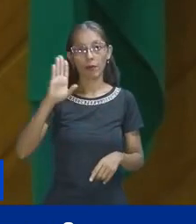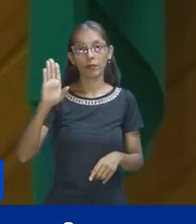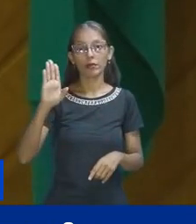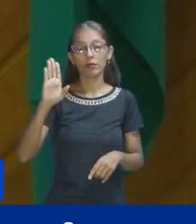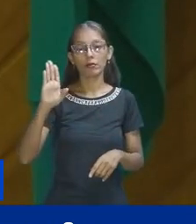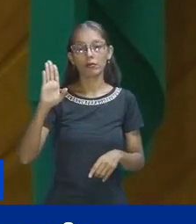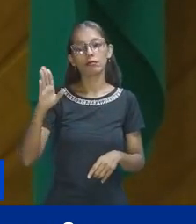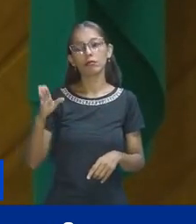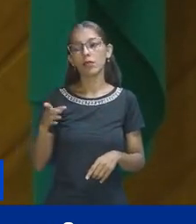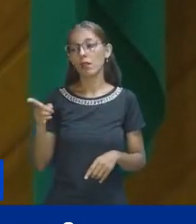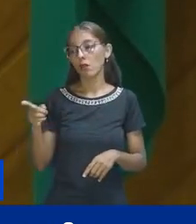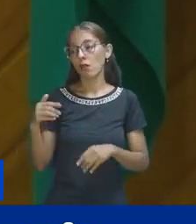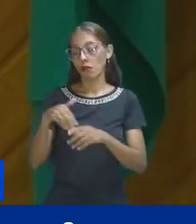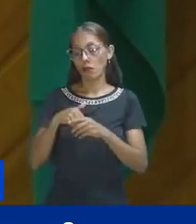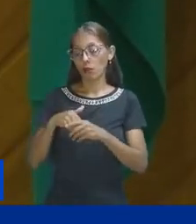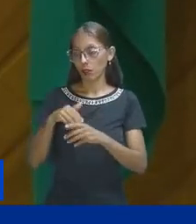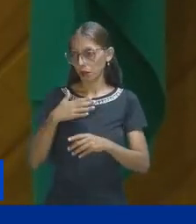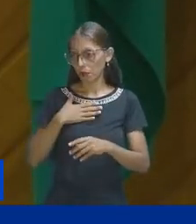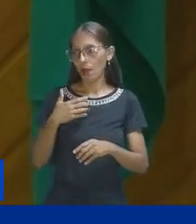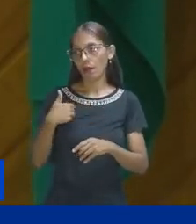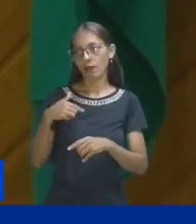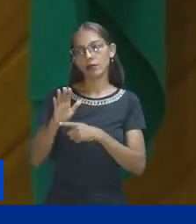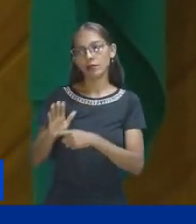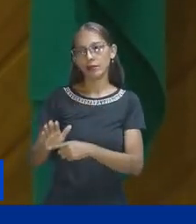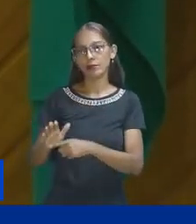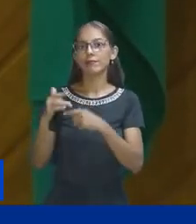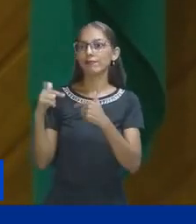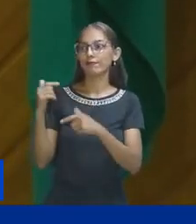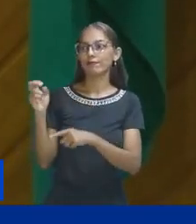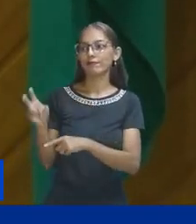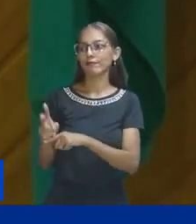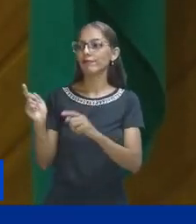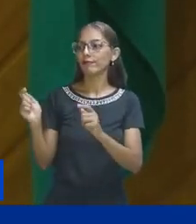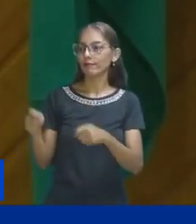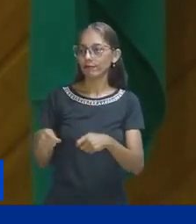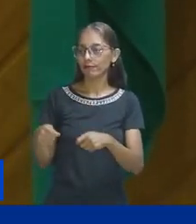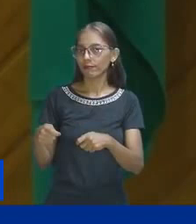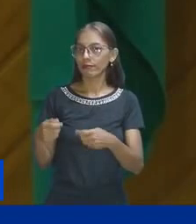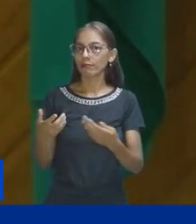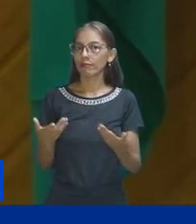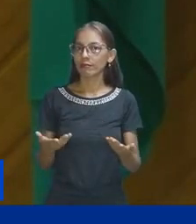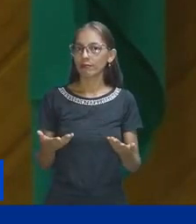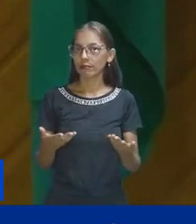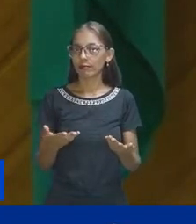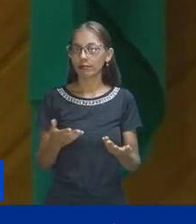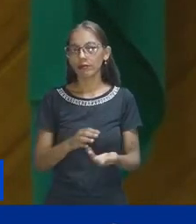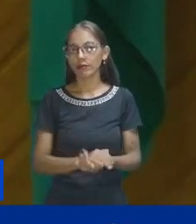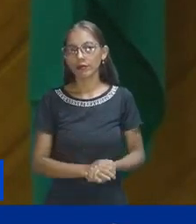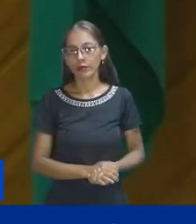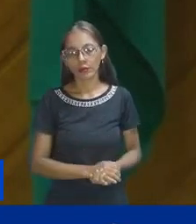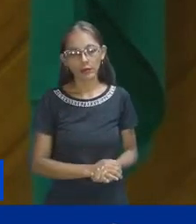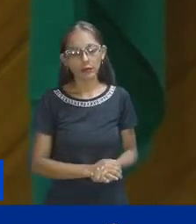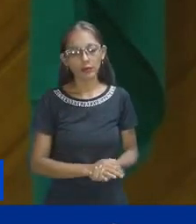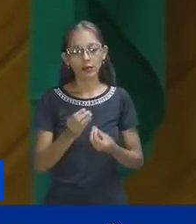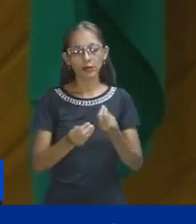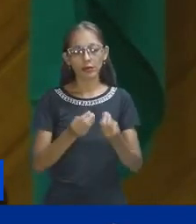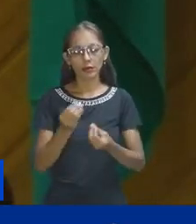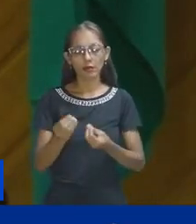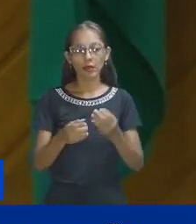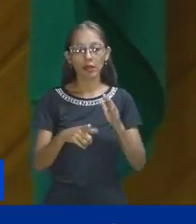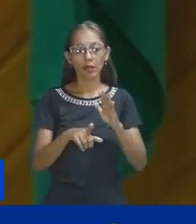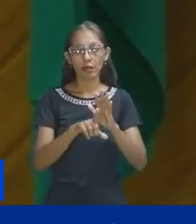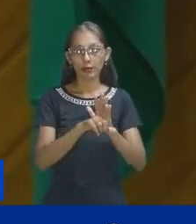eleitores evidentemente votarem nele. De fato, a normalidade e a legitimidade do